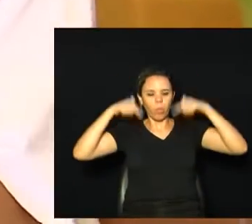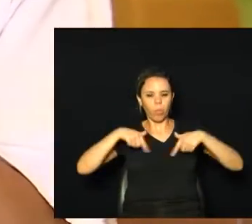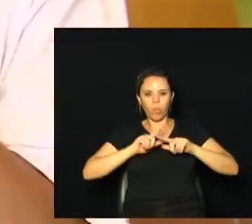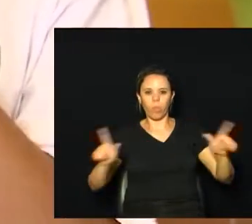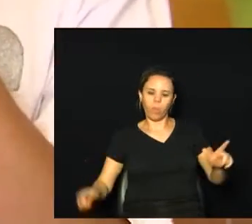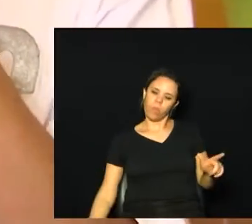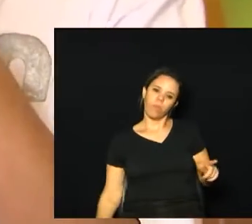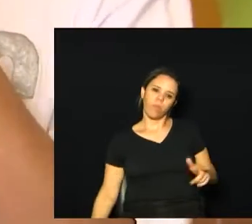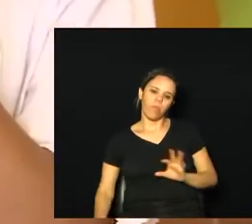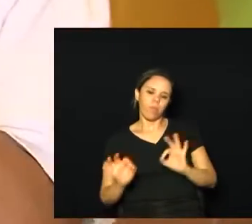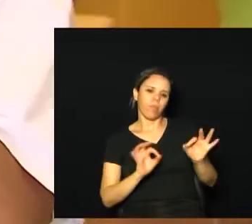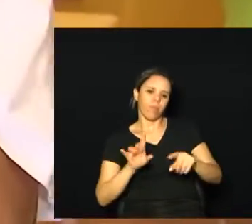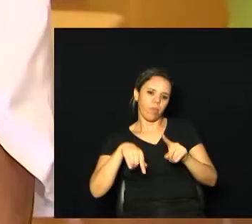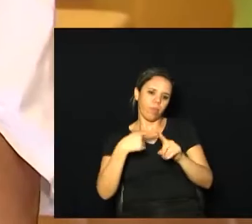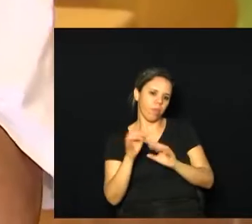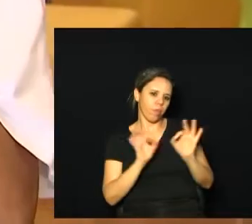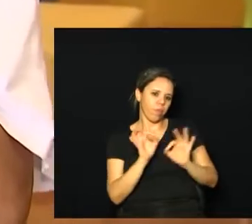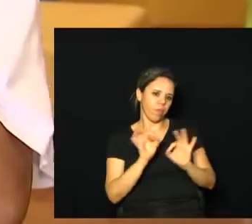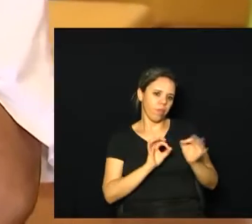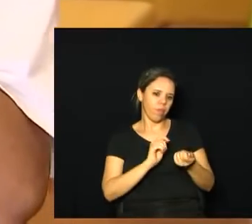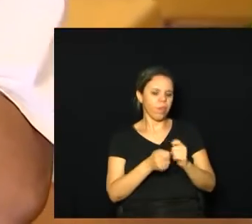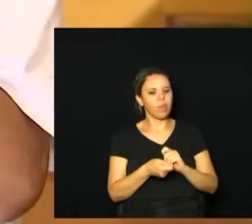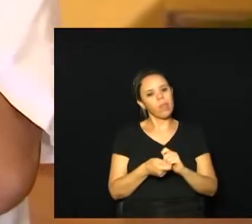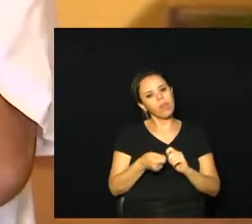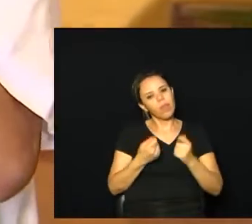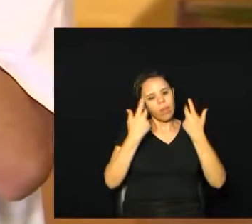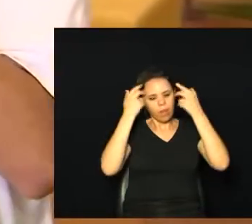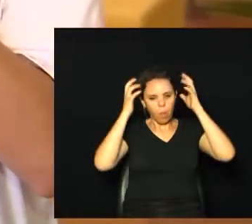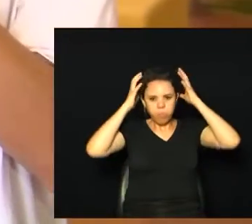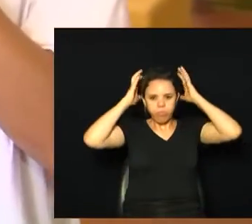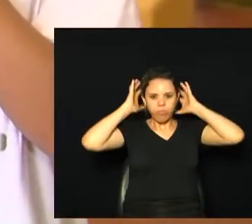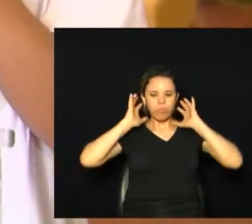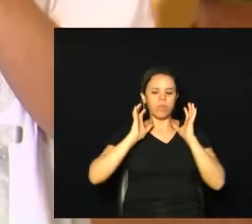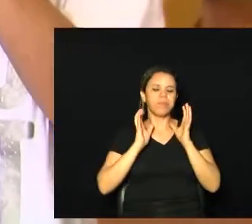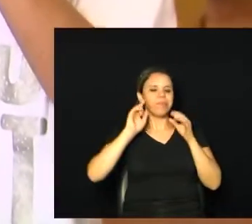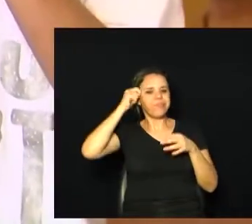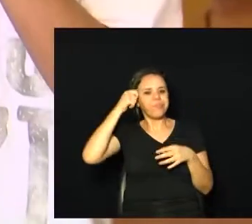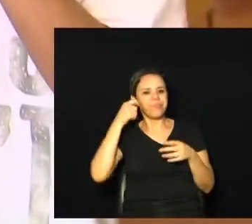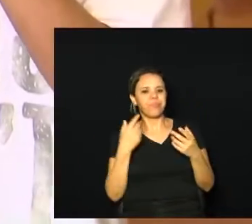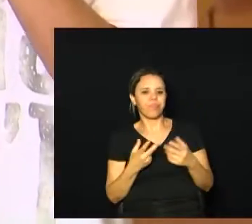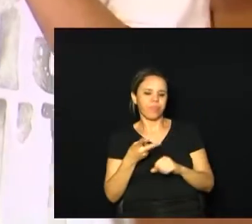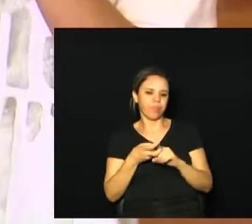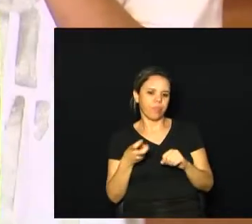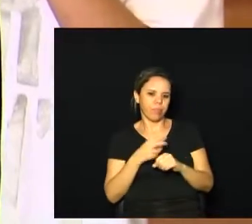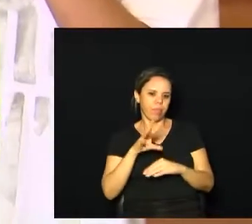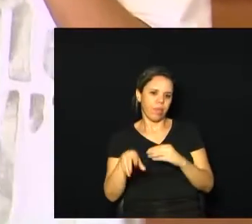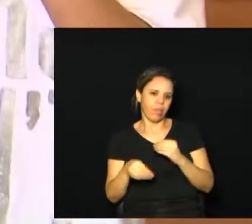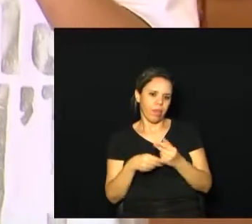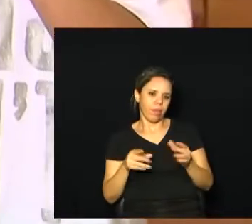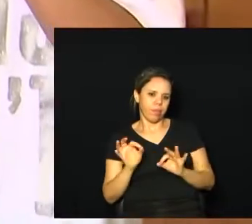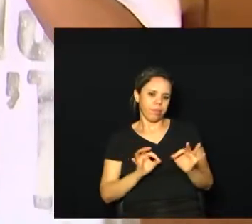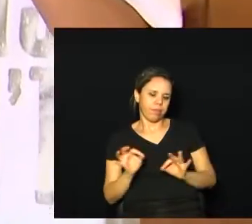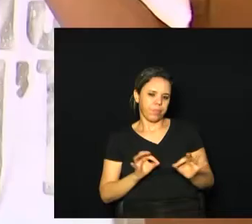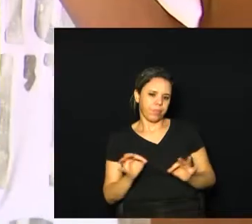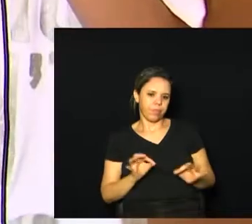isso pro meu cabelo. Eu quero algo além de cortar e alisar. Cabelo afro não é só cortar e alisar. Então, o aplicativo engloba isso, engloba os salões